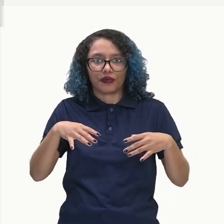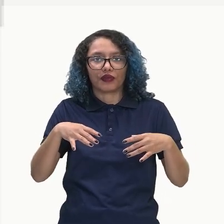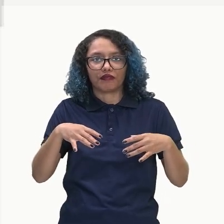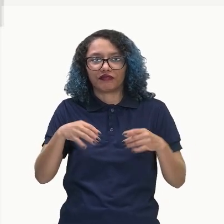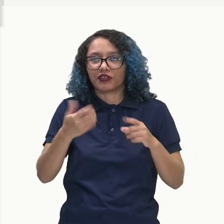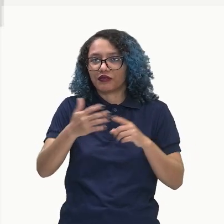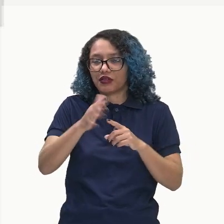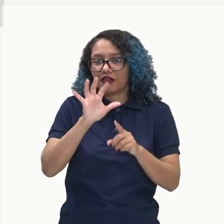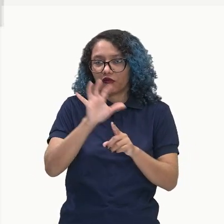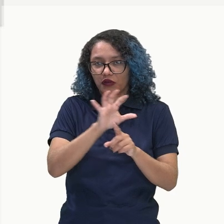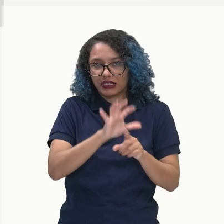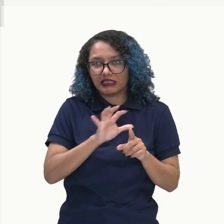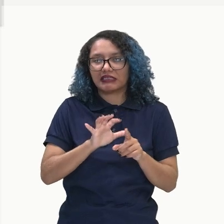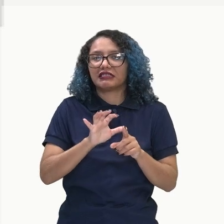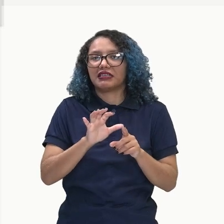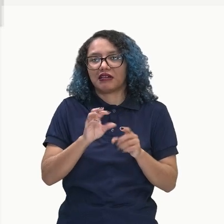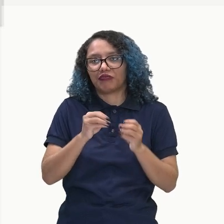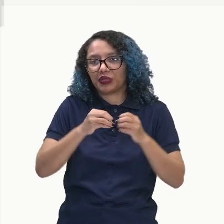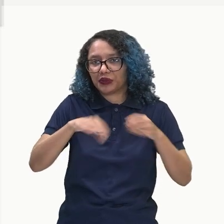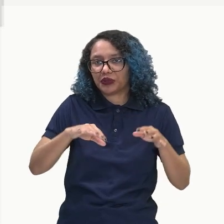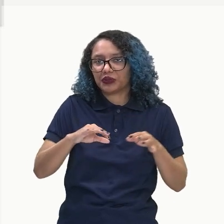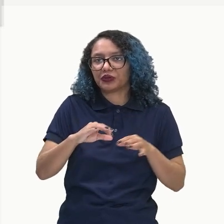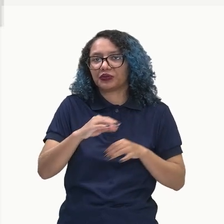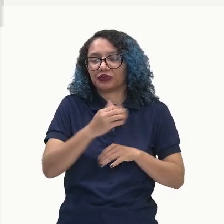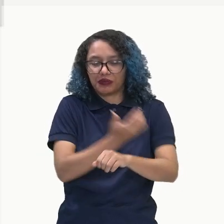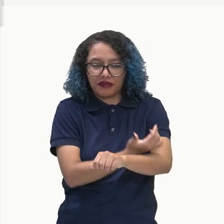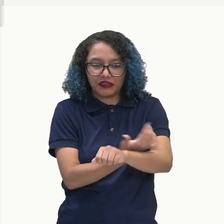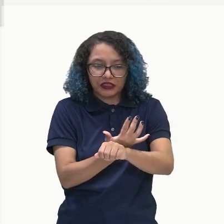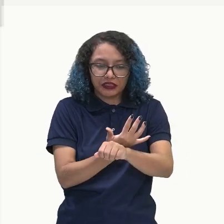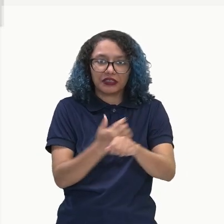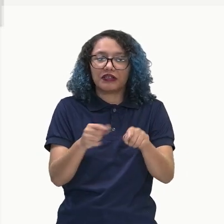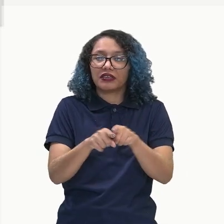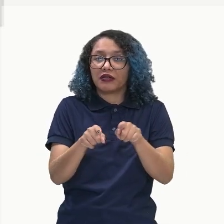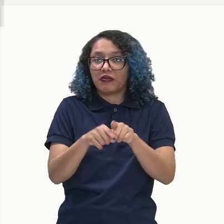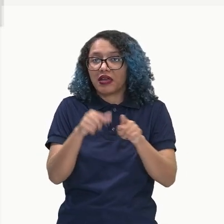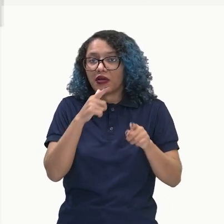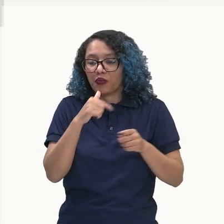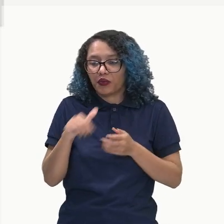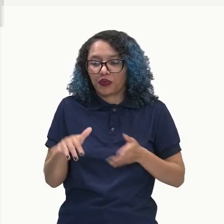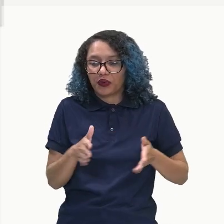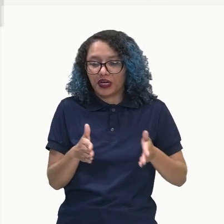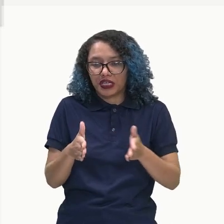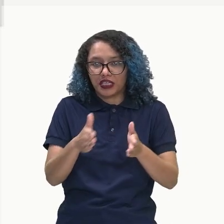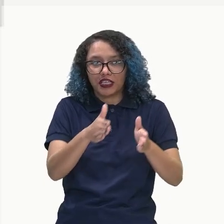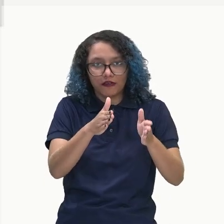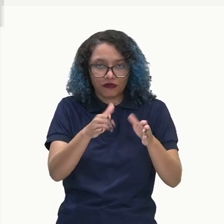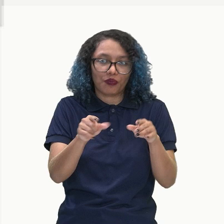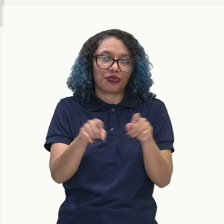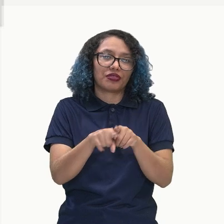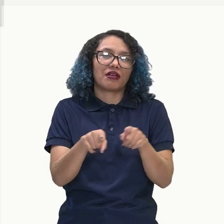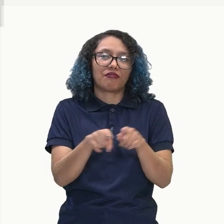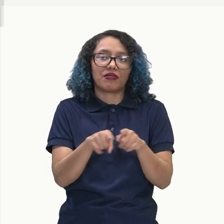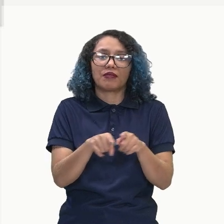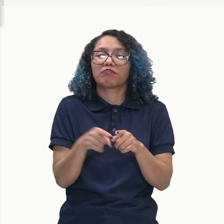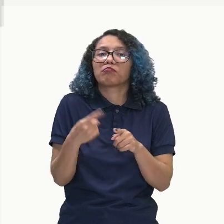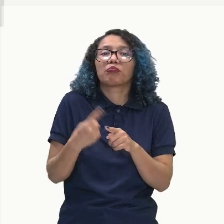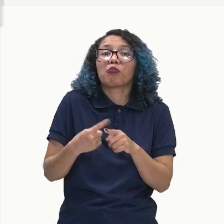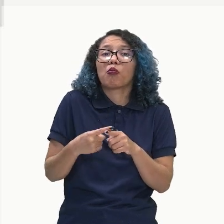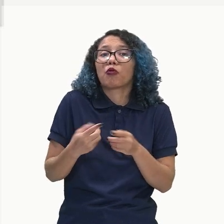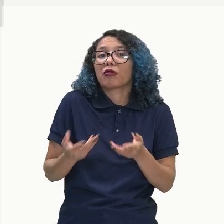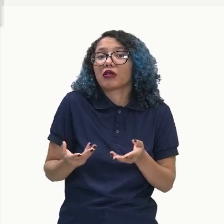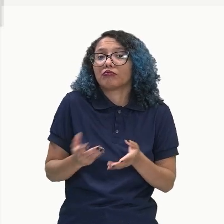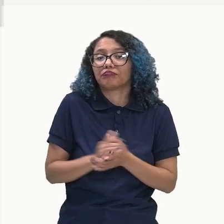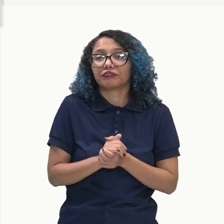prejuízos para a vegetação, pode trazer prejuízos aí para o leito e para o curso desse rio, né? Porque afinal de contas,